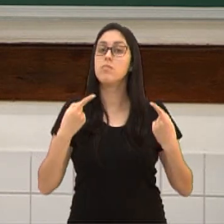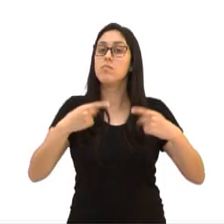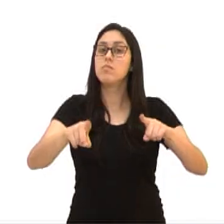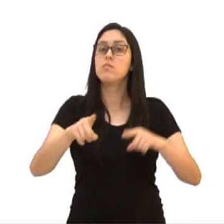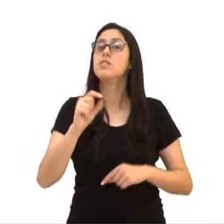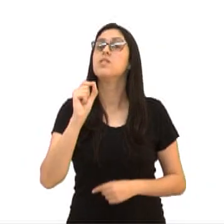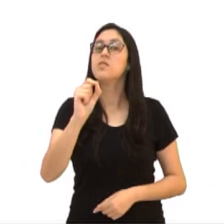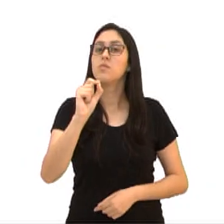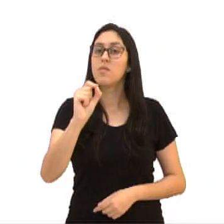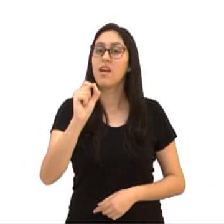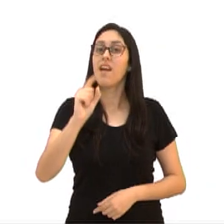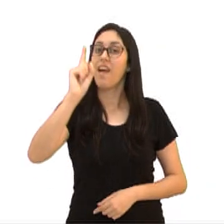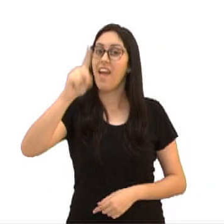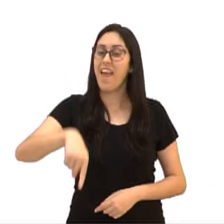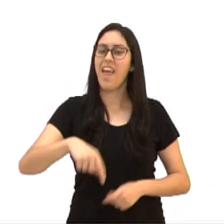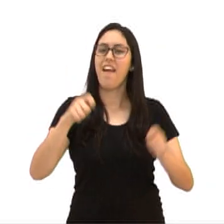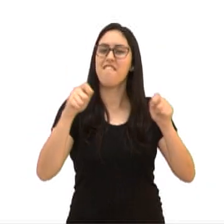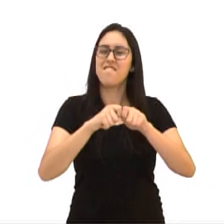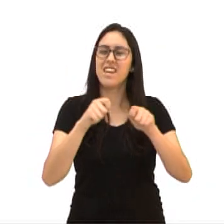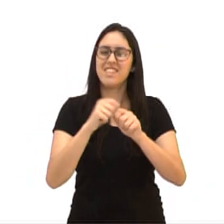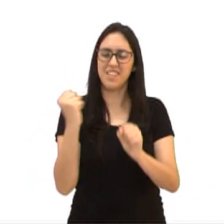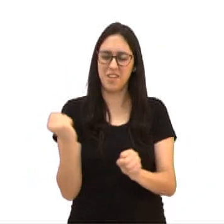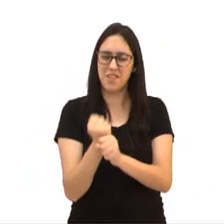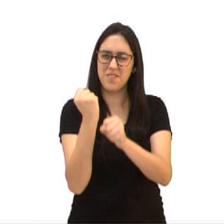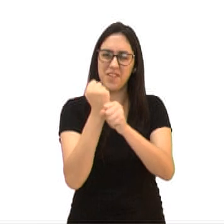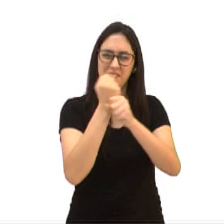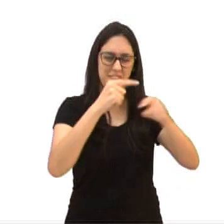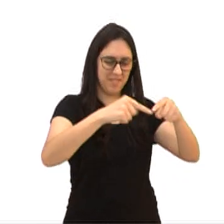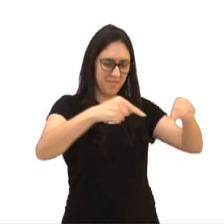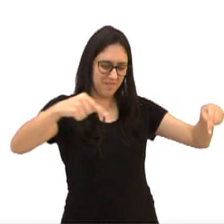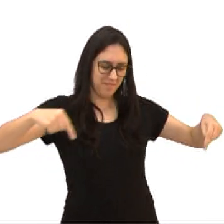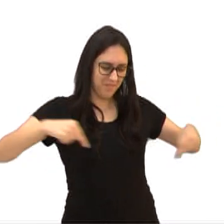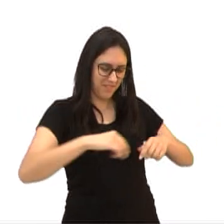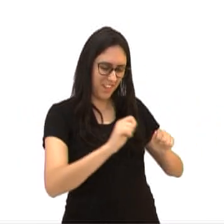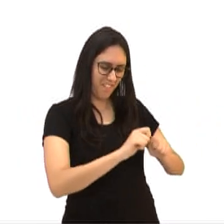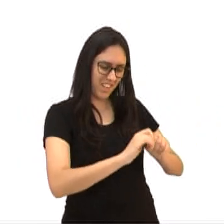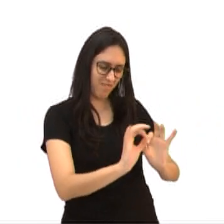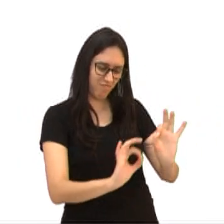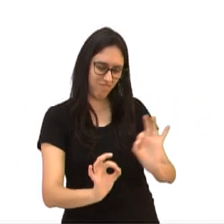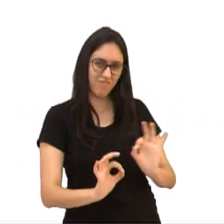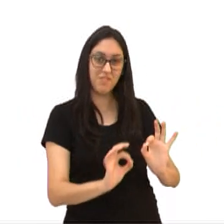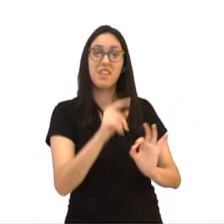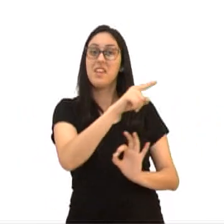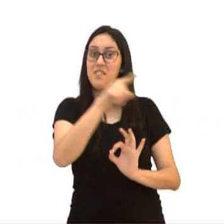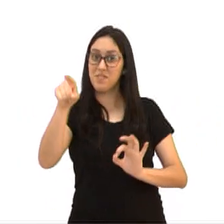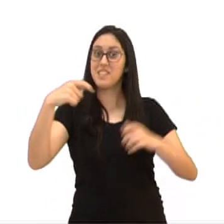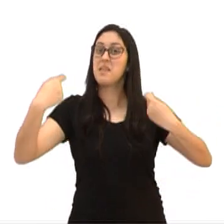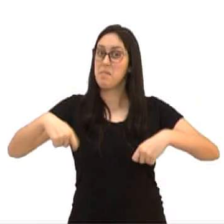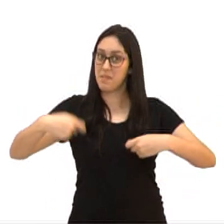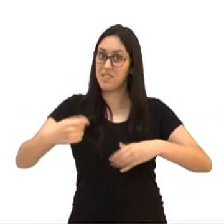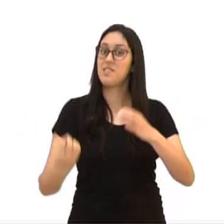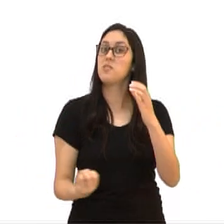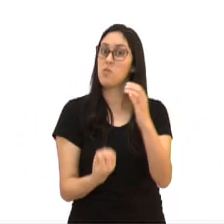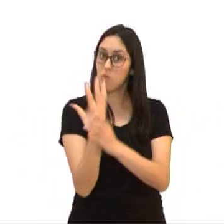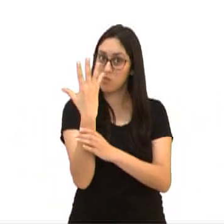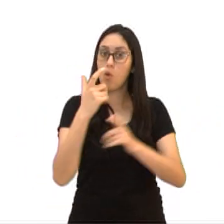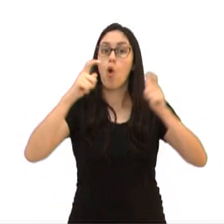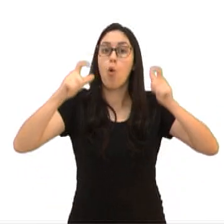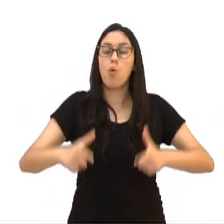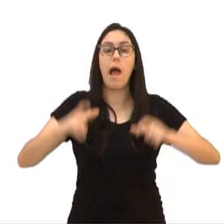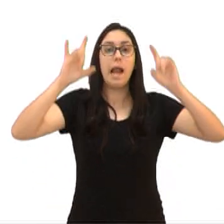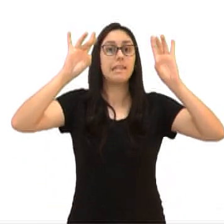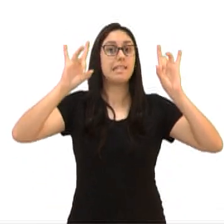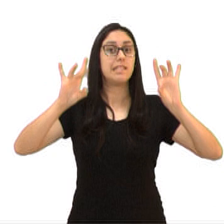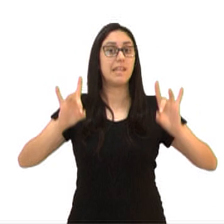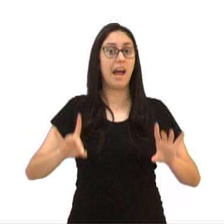uma maquete de um lugar sagrado, de sua escolha. Você poderá reproduzir um lugar sagrado de